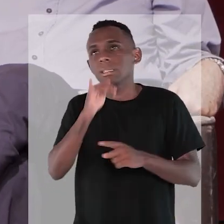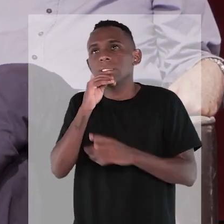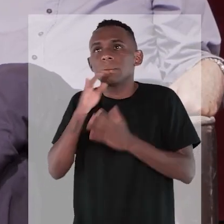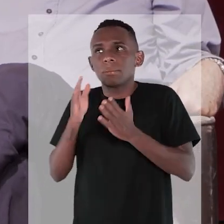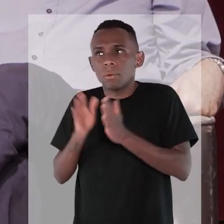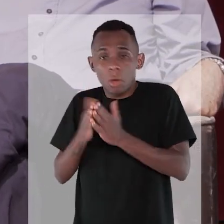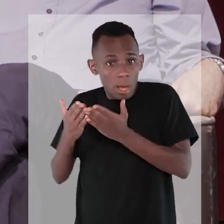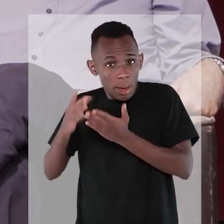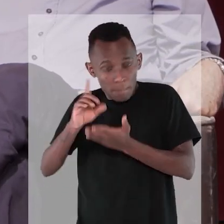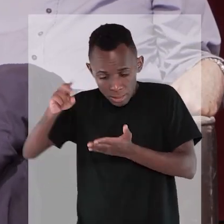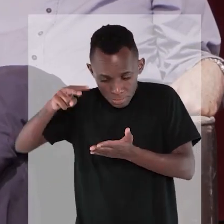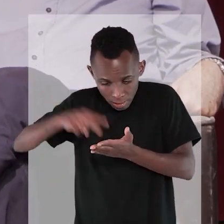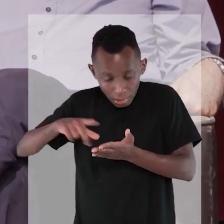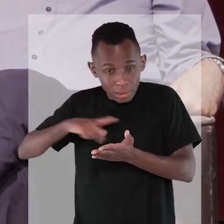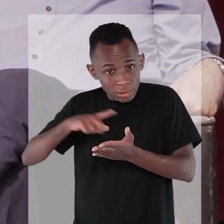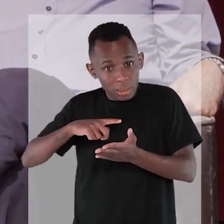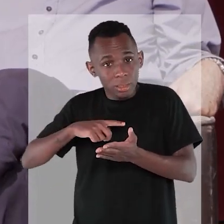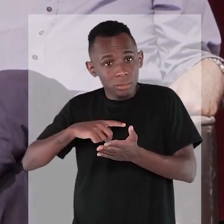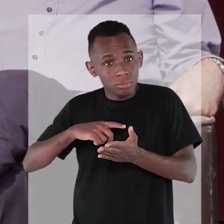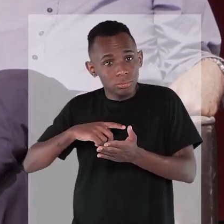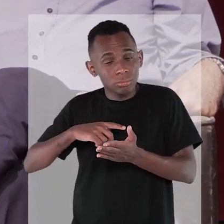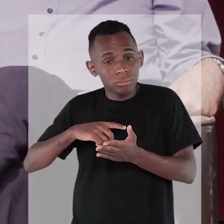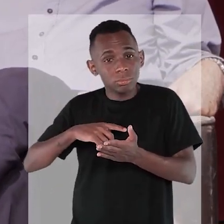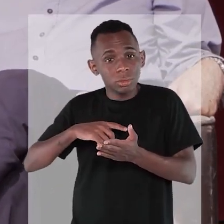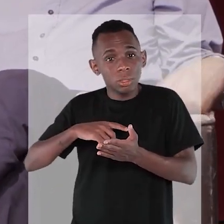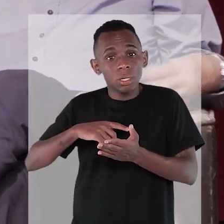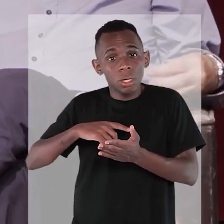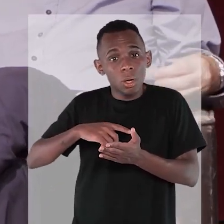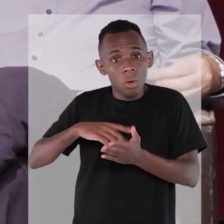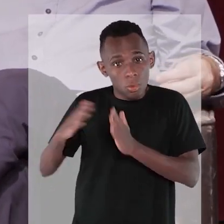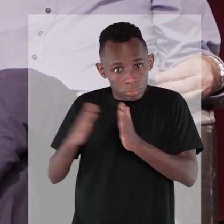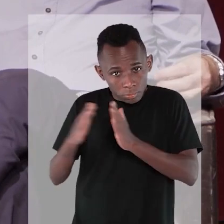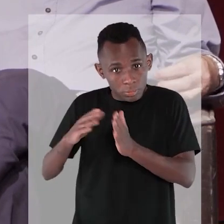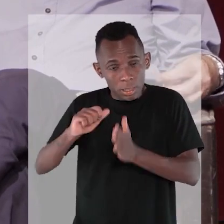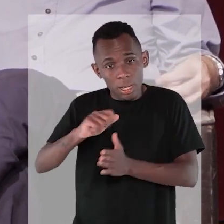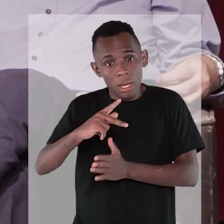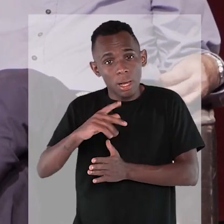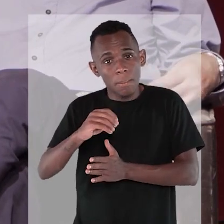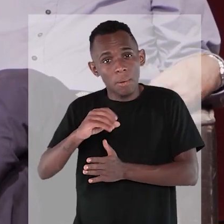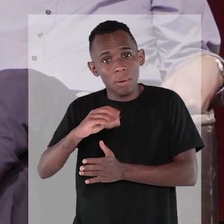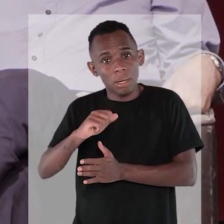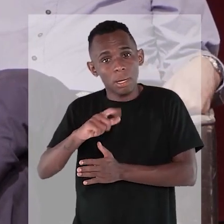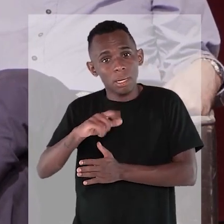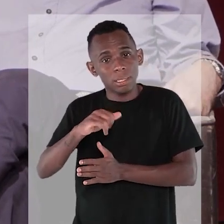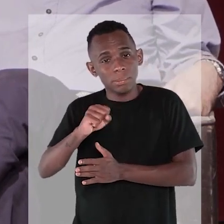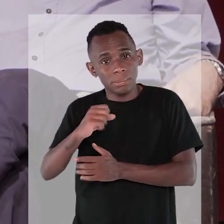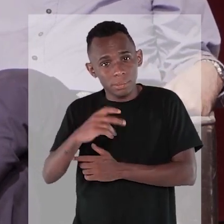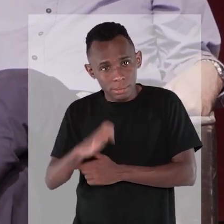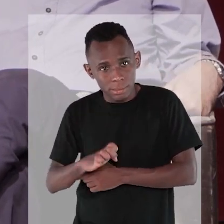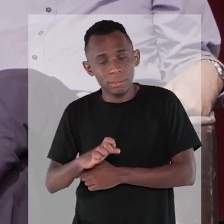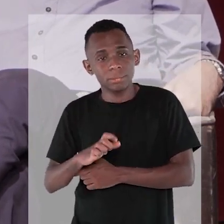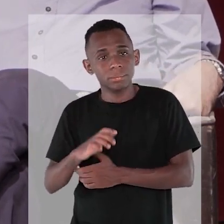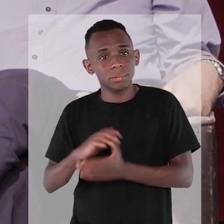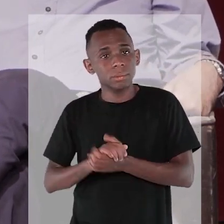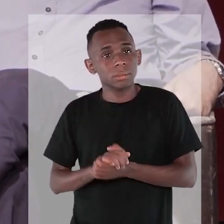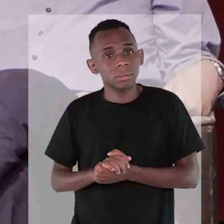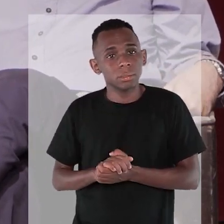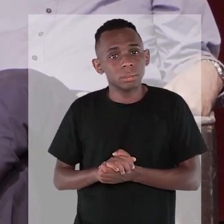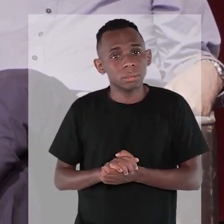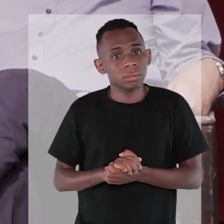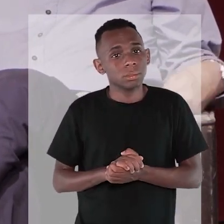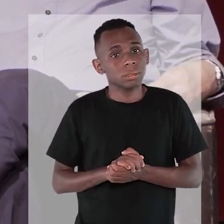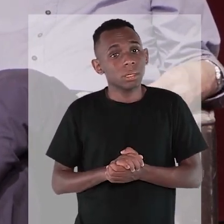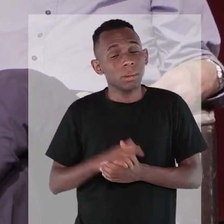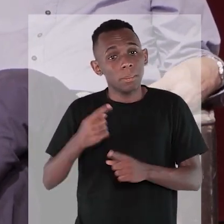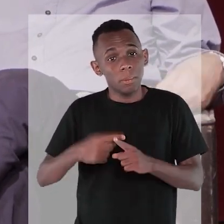O Apocalipse é um livro muito complicado, os católicos, por exemplo, não gostam do Apocalipse, fingem que não é nenhum livro parte da Bíblia, né? O Vaticano não gosta do Apocalipse, que é um